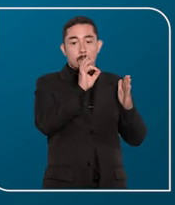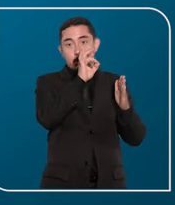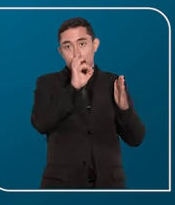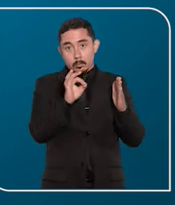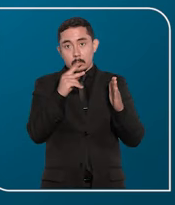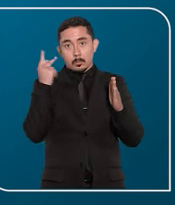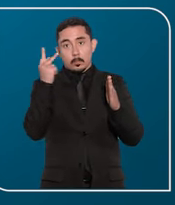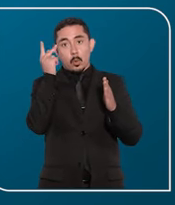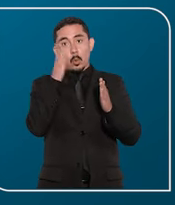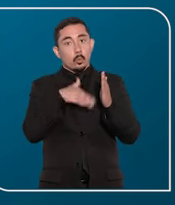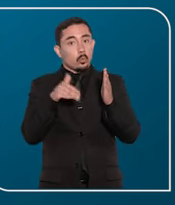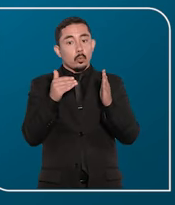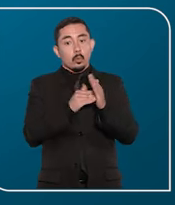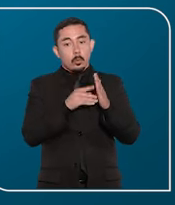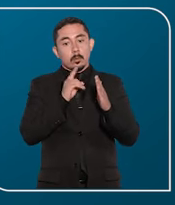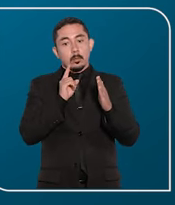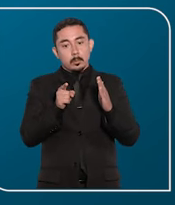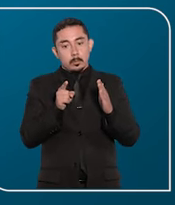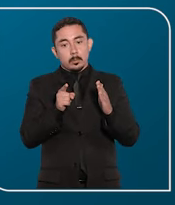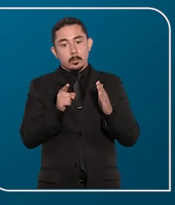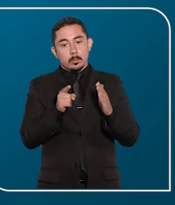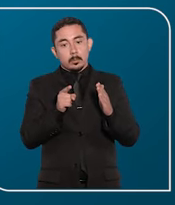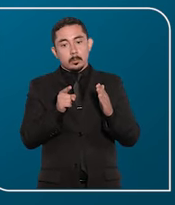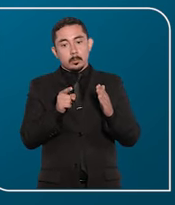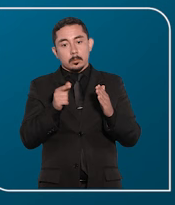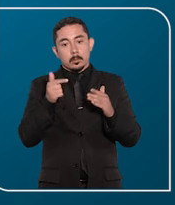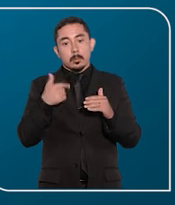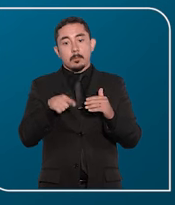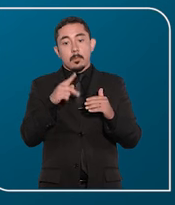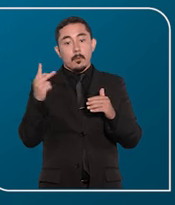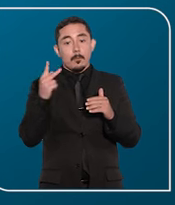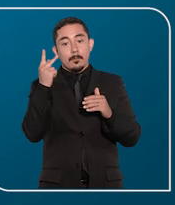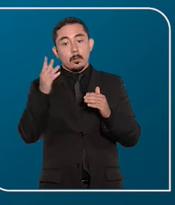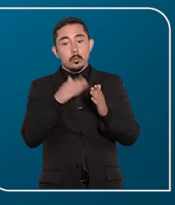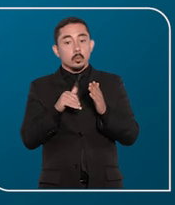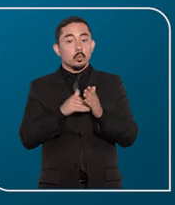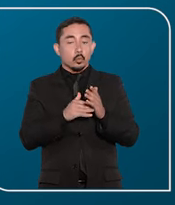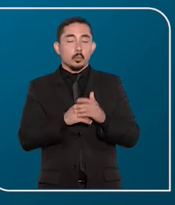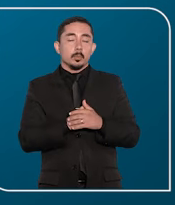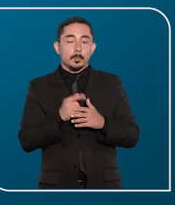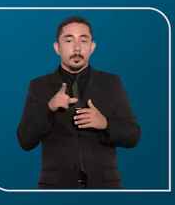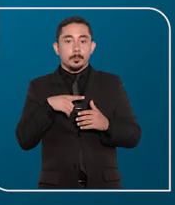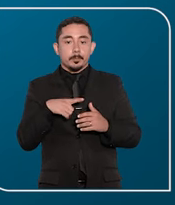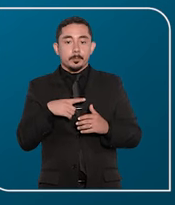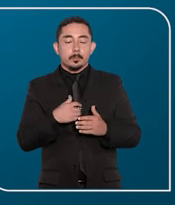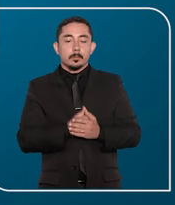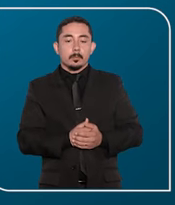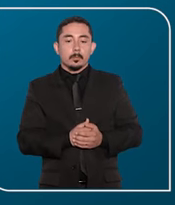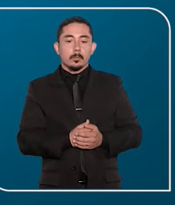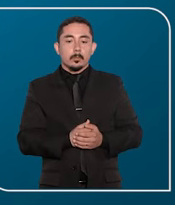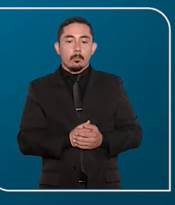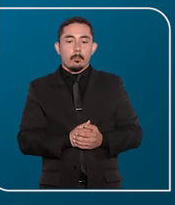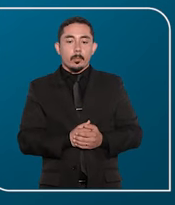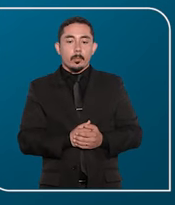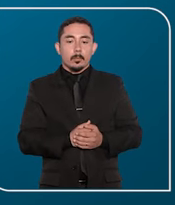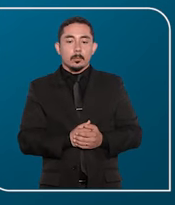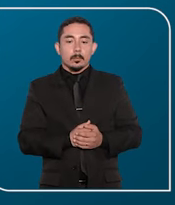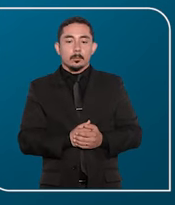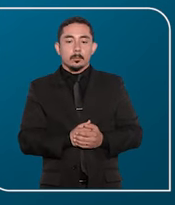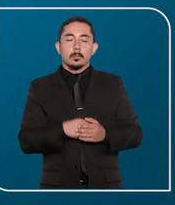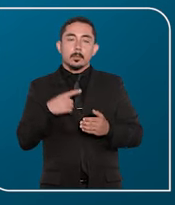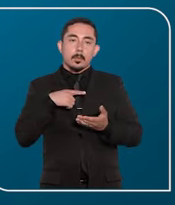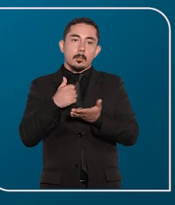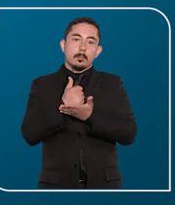do benefício, e em último caso sobre o valor da causa, não existindo nem condenação, nem valor do benefício. Vai ser com base